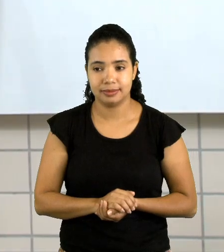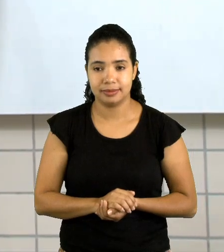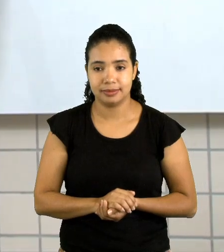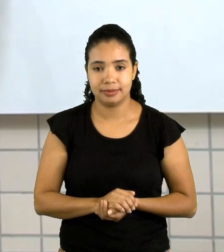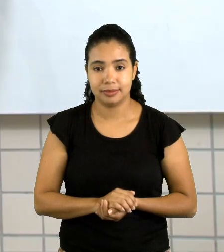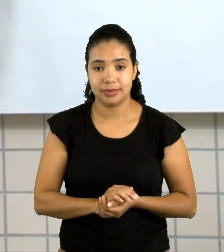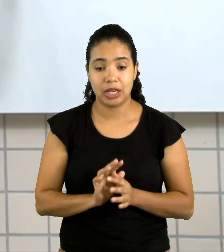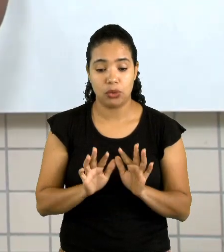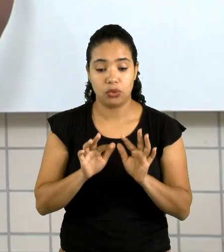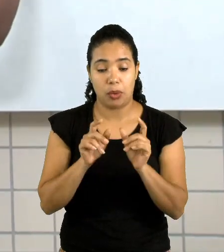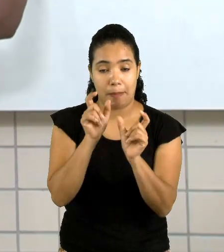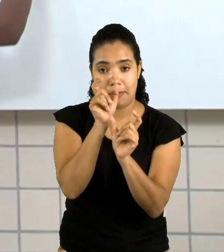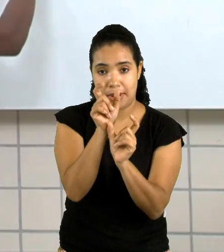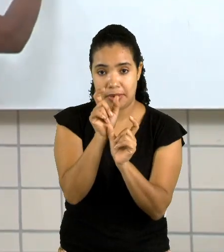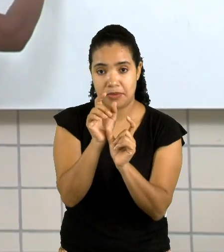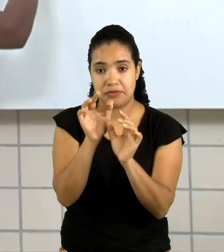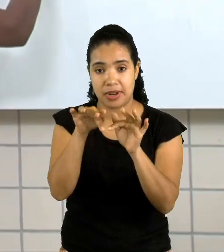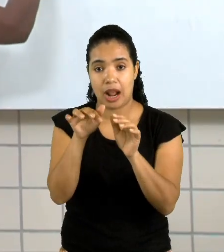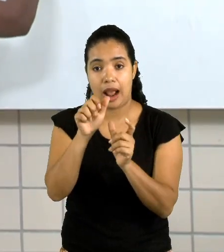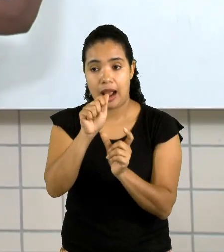A,